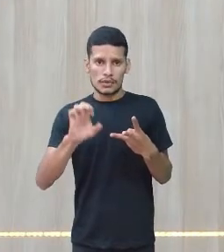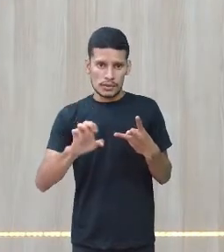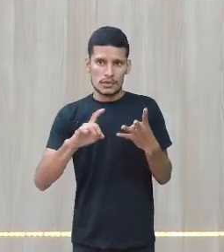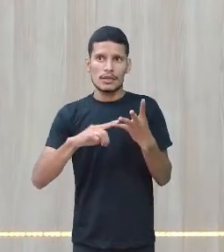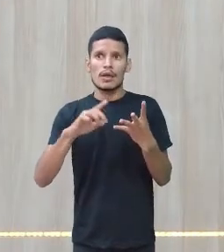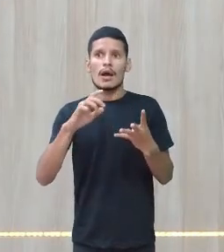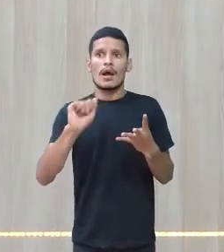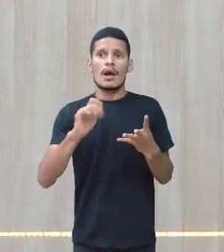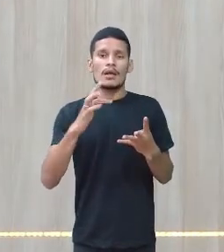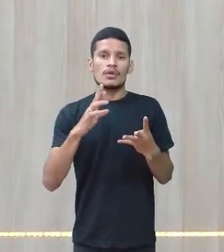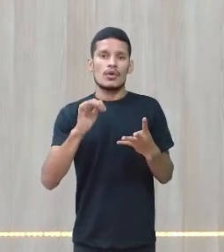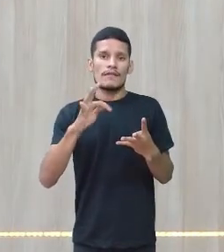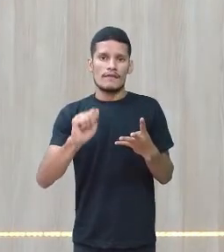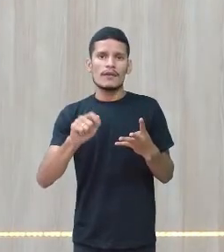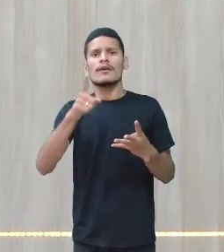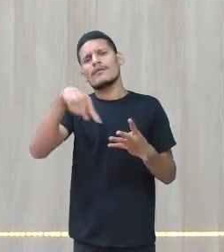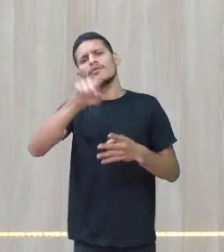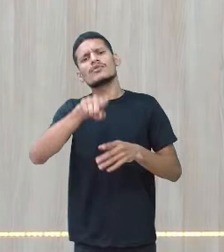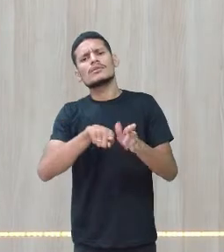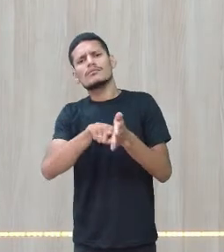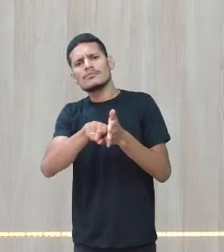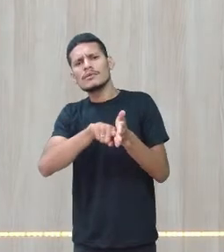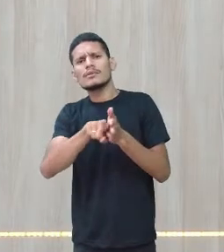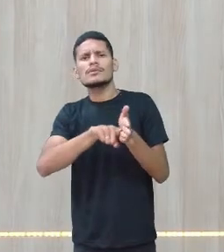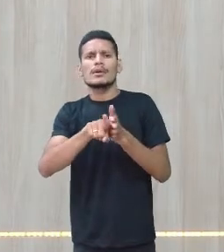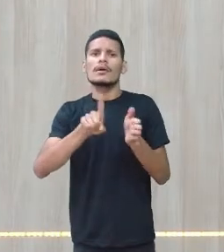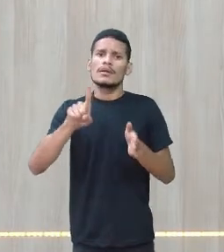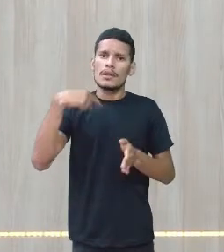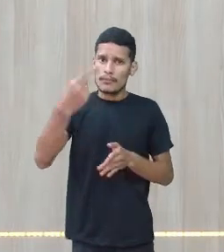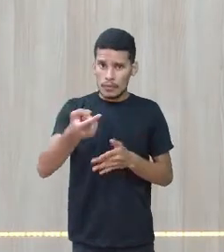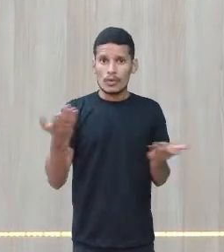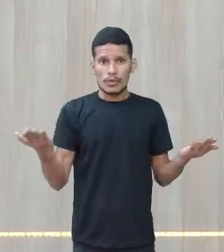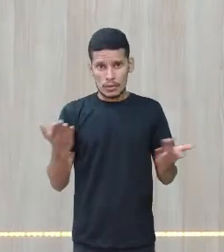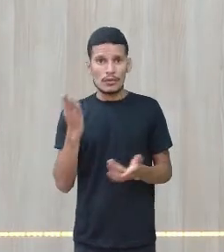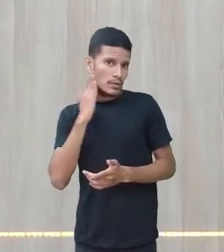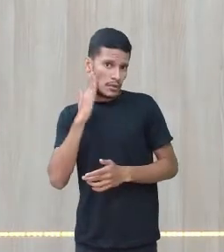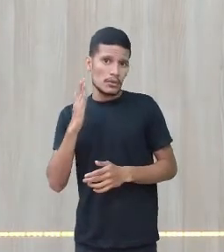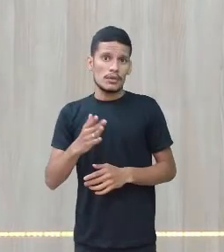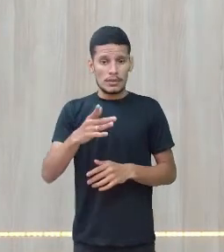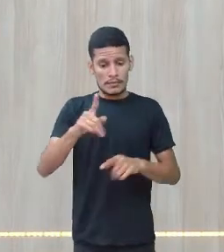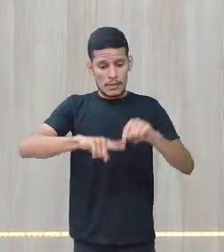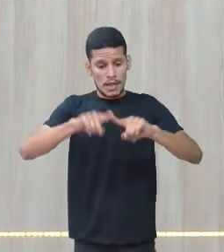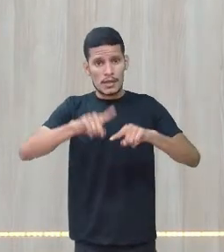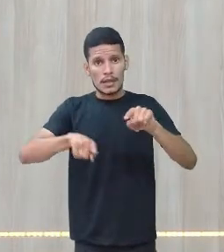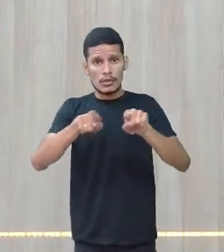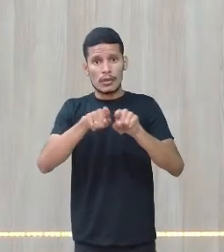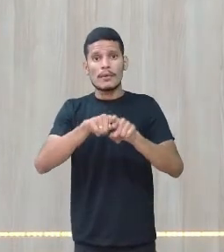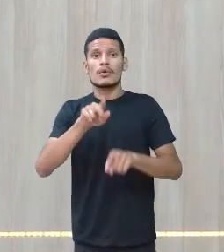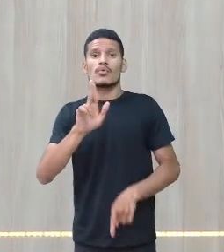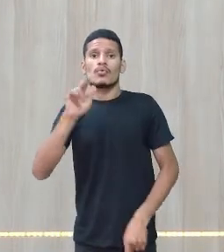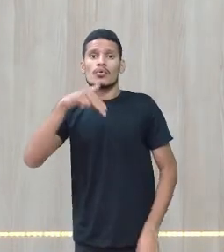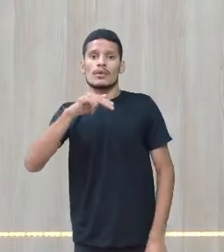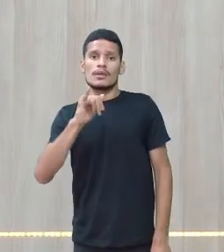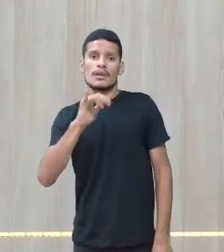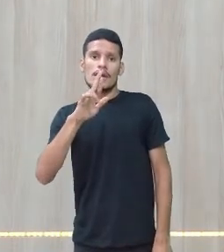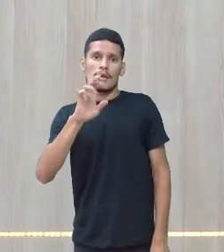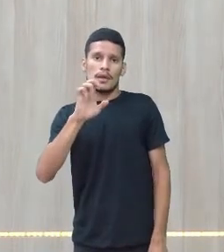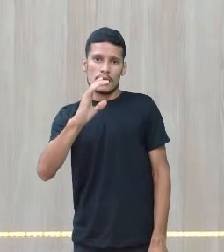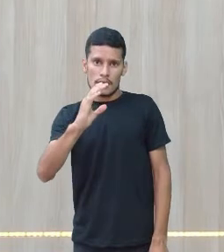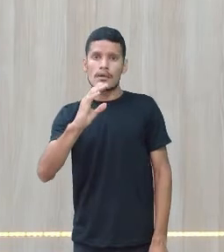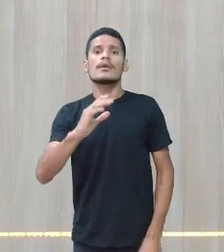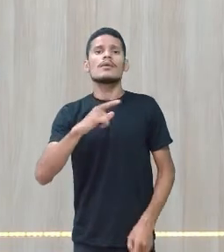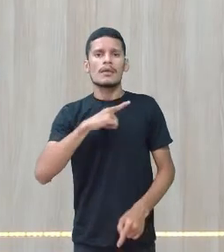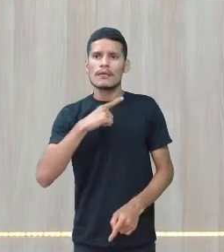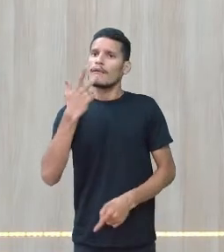Eu estou deixando aqui para vocês darem uma olhadinha e pesquisar e ver aí no seu material da Unirec. Aí na trilha, pessoal,